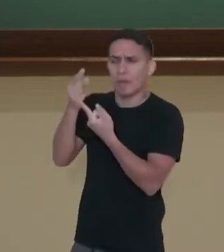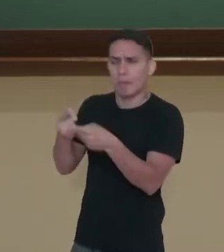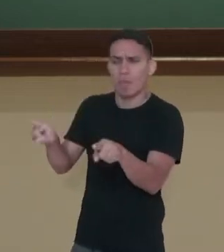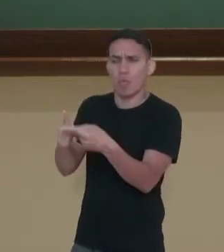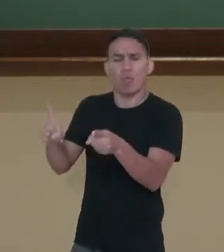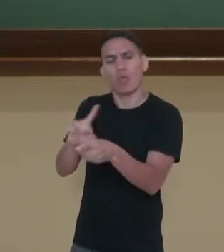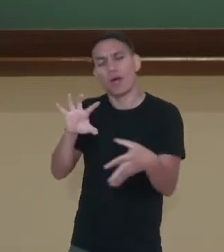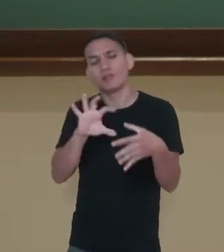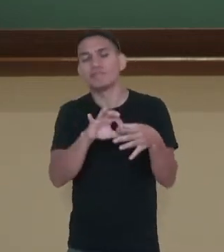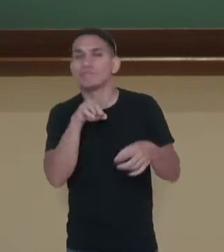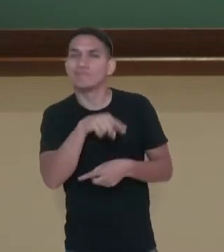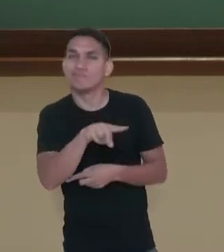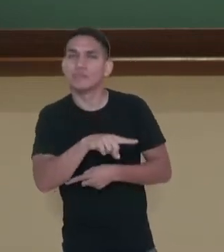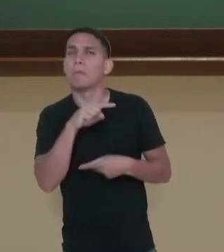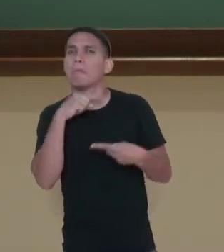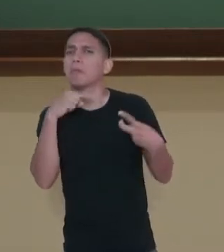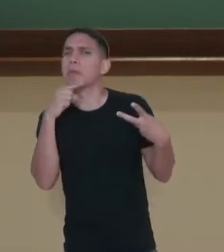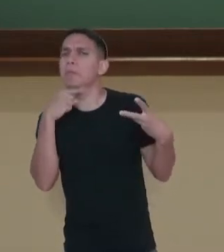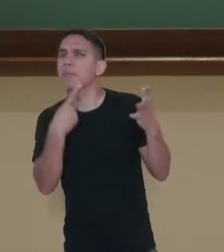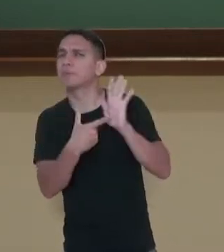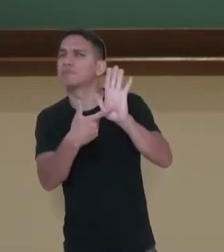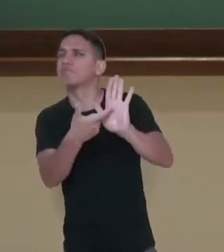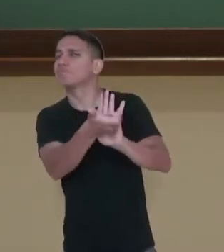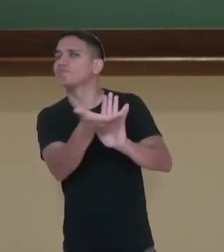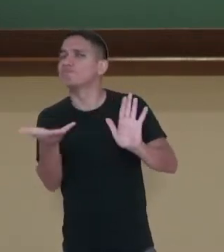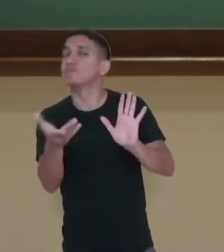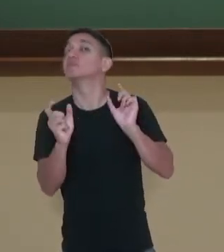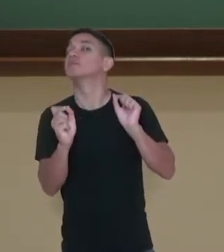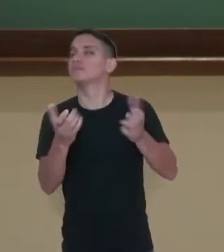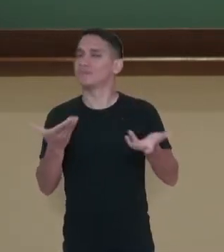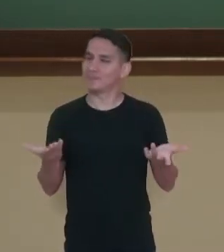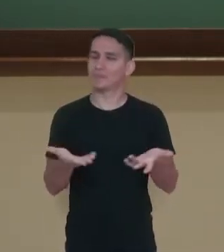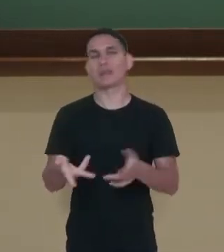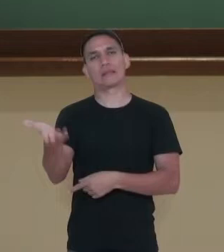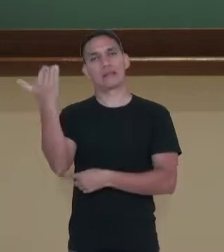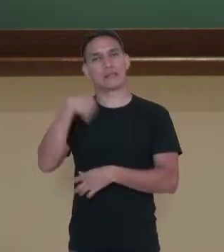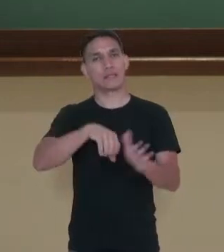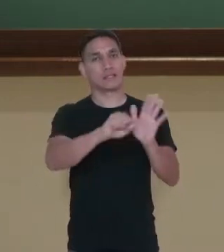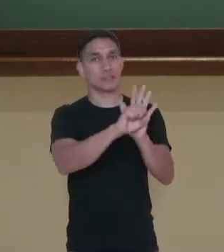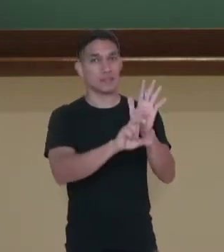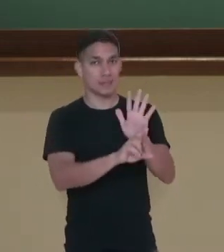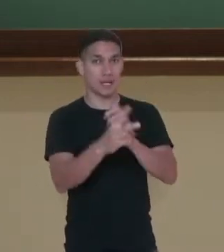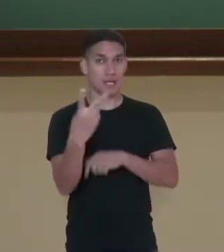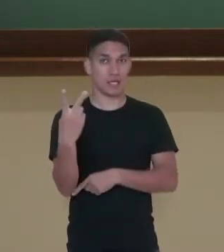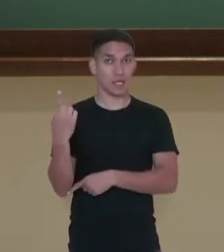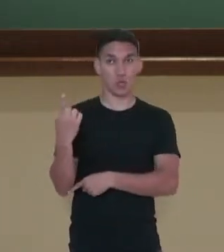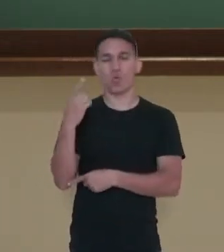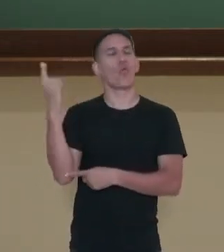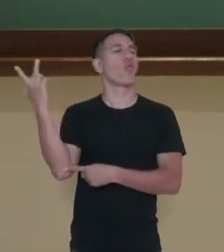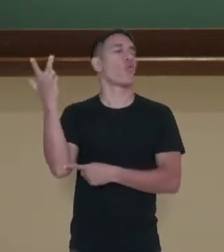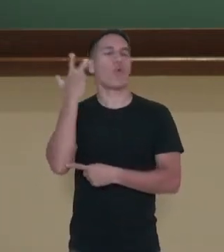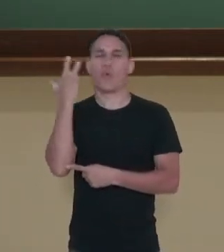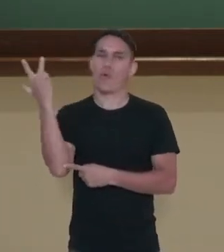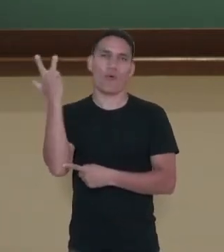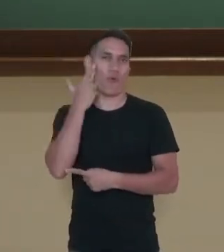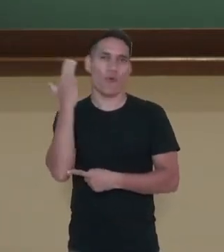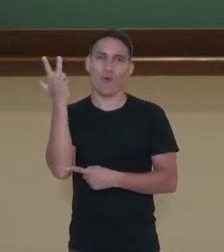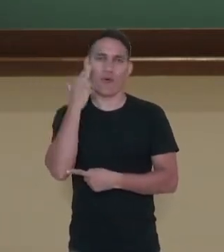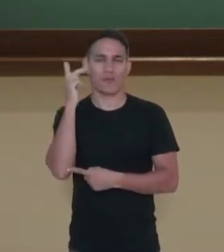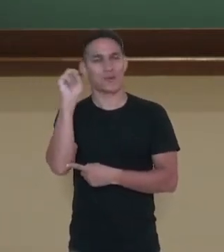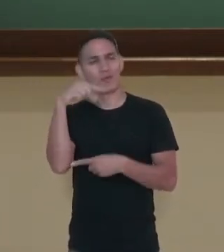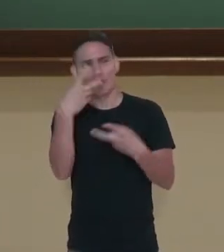com estes questionamentos que eu acabei de levantar? No século XXI, é muito comum